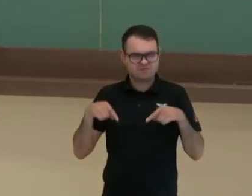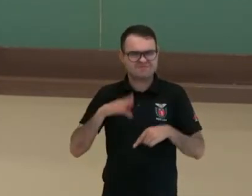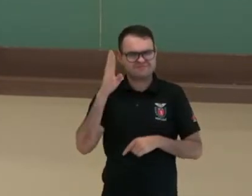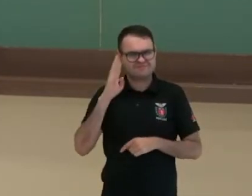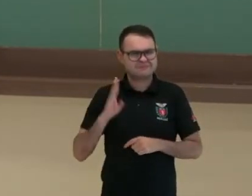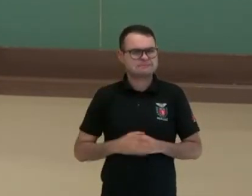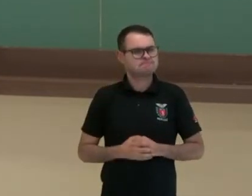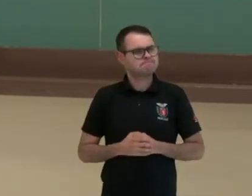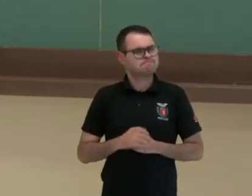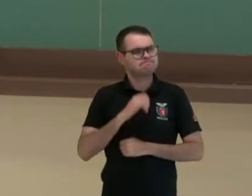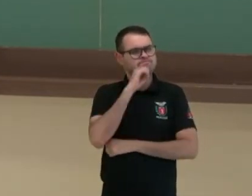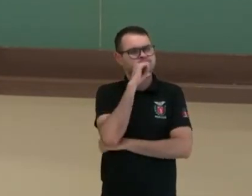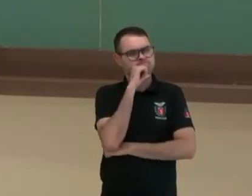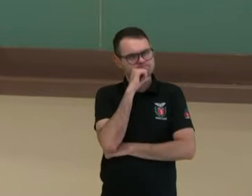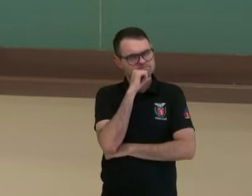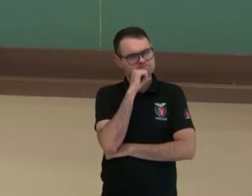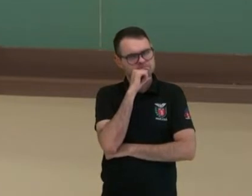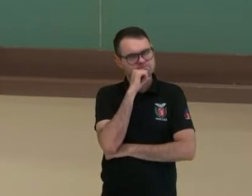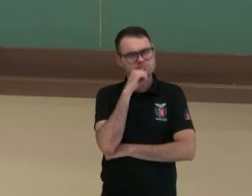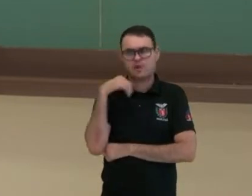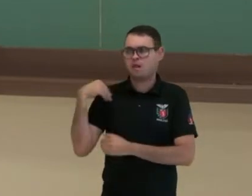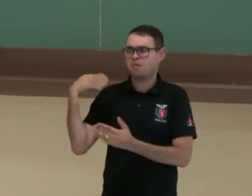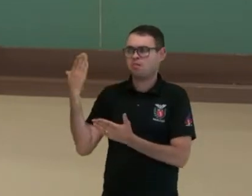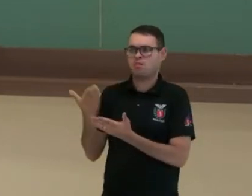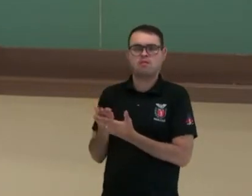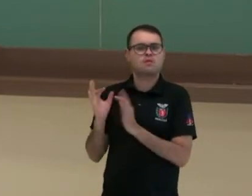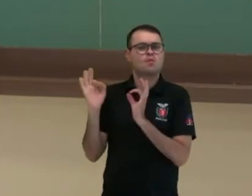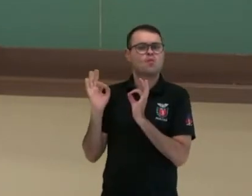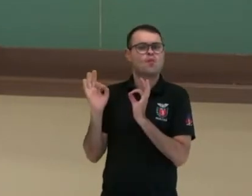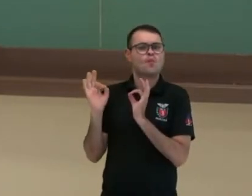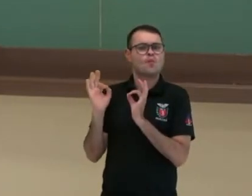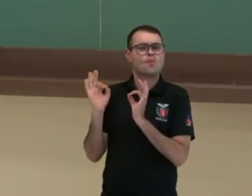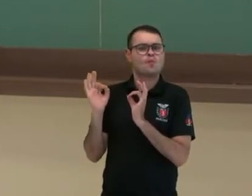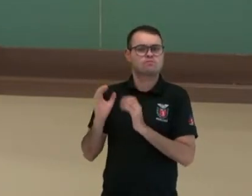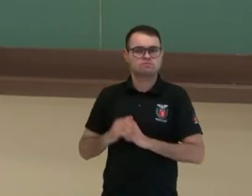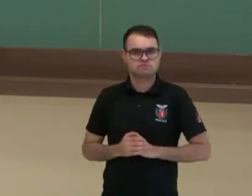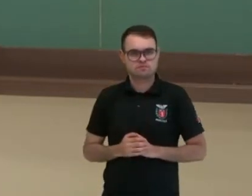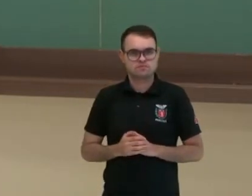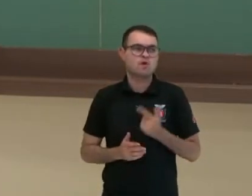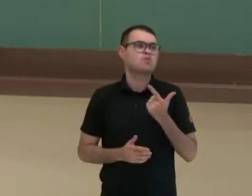Brasil? Nós não tivemos nenhum registro, mas em